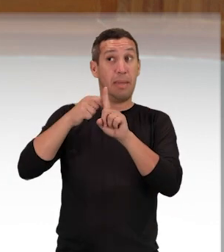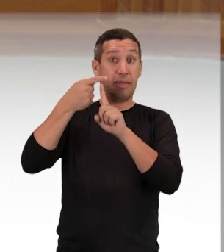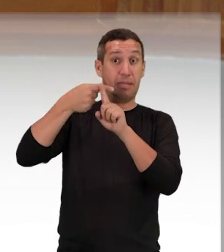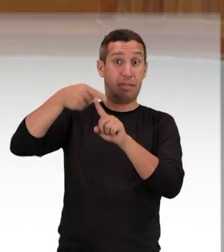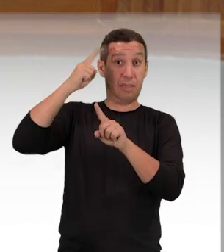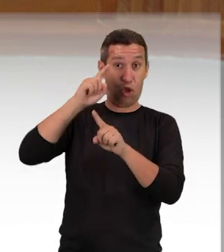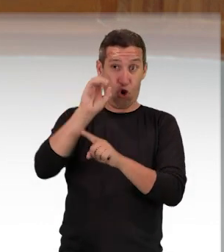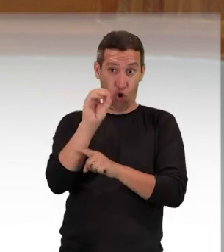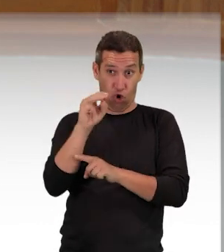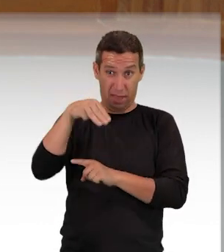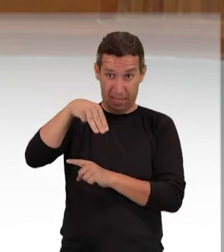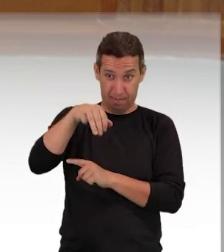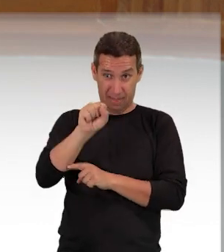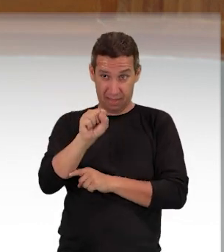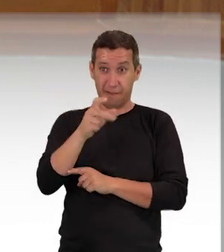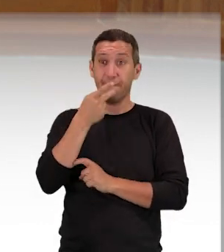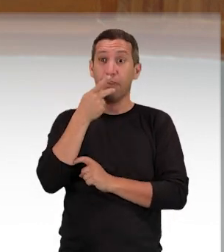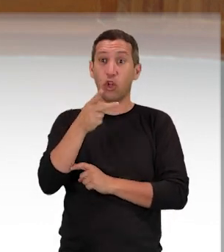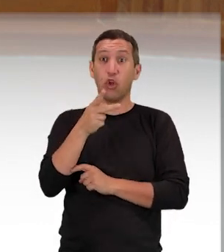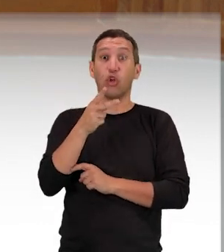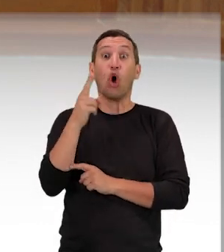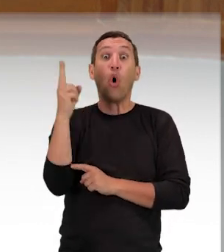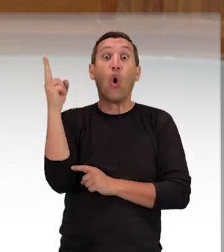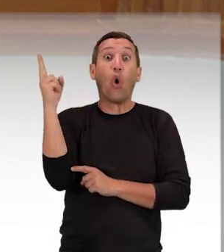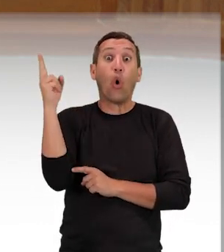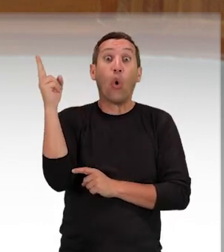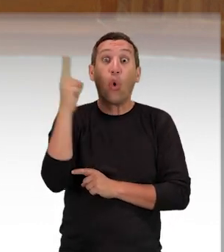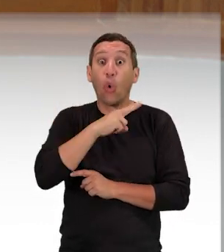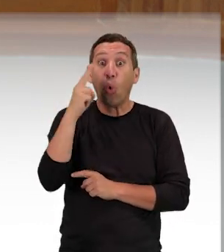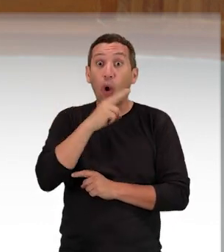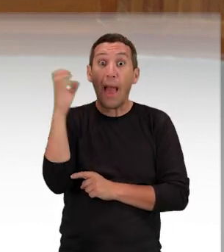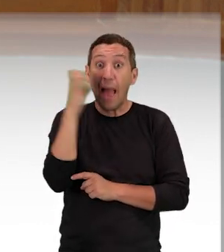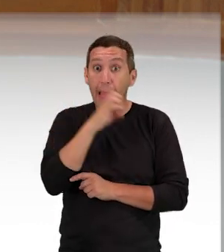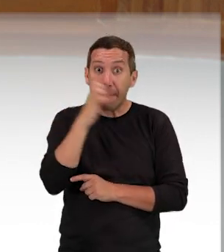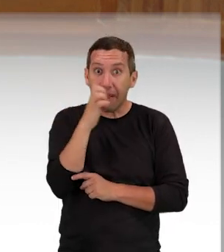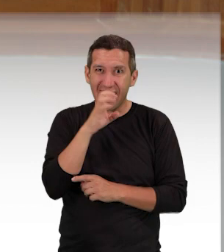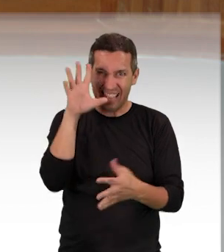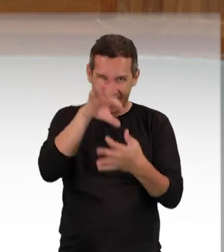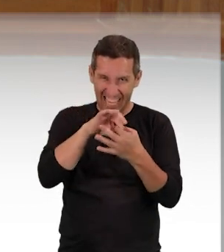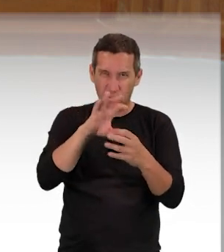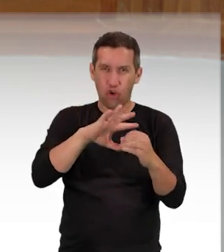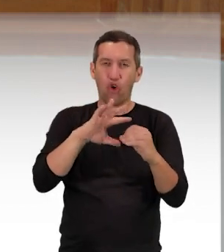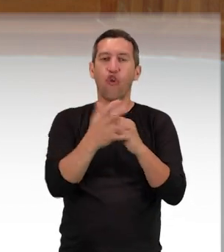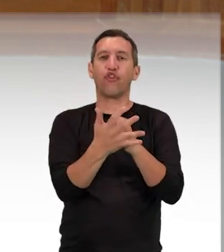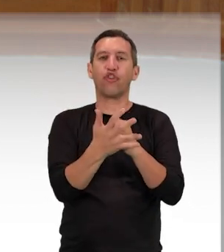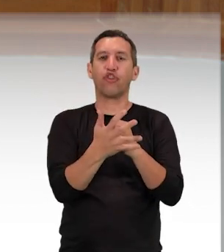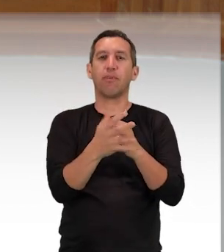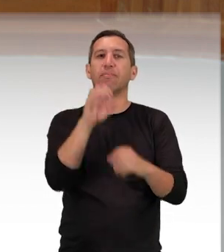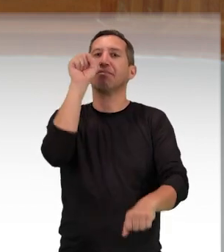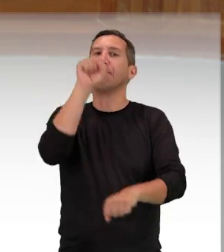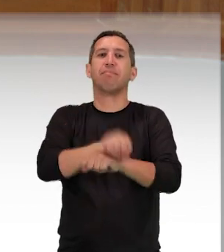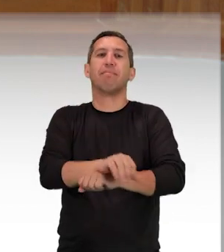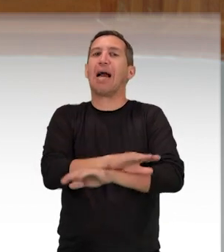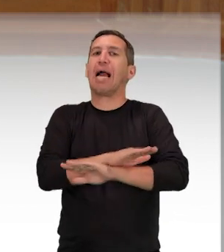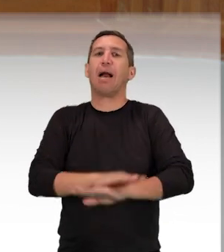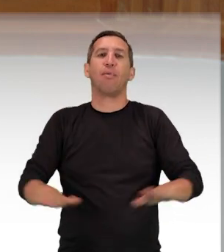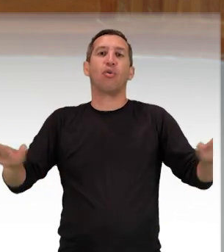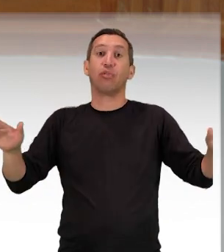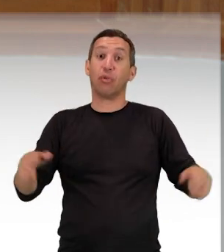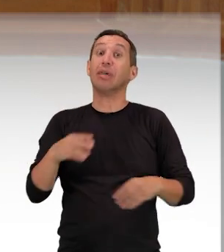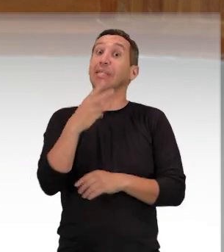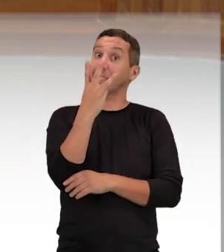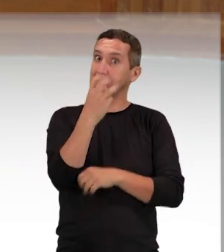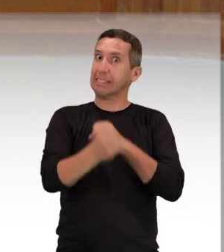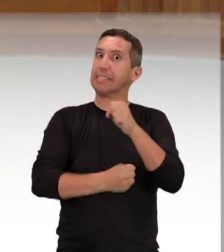E no último mês foi decretado pela OMS o fim da emergência de saúde pública para a Covid-19. Nesses